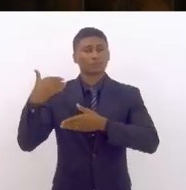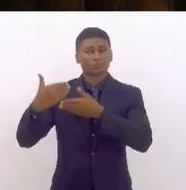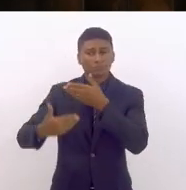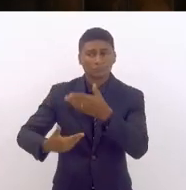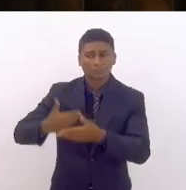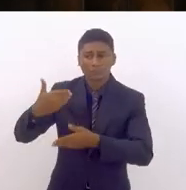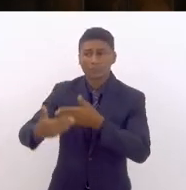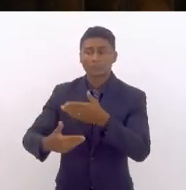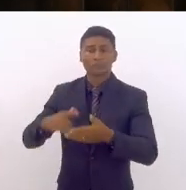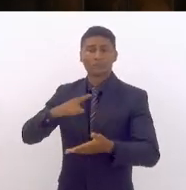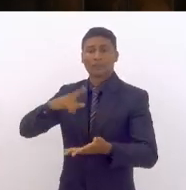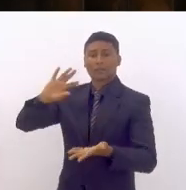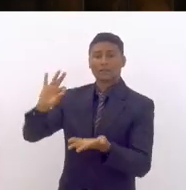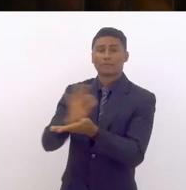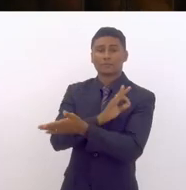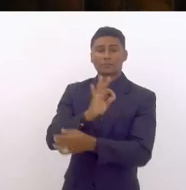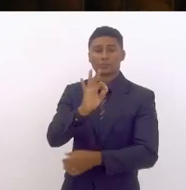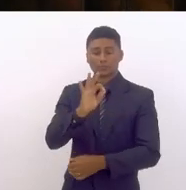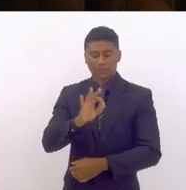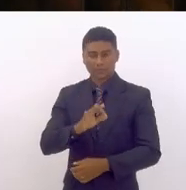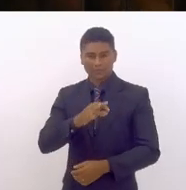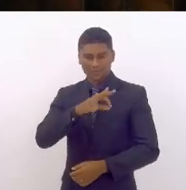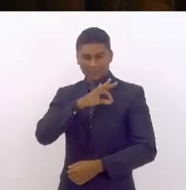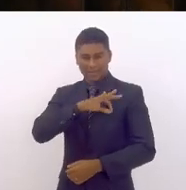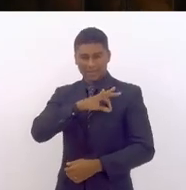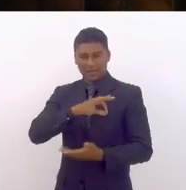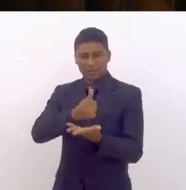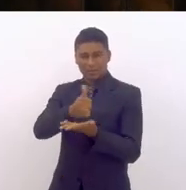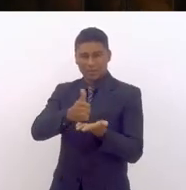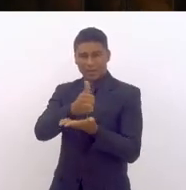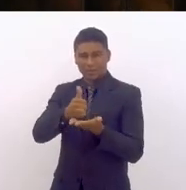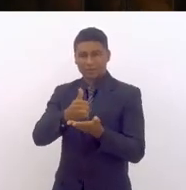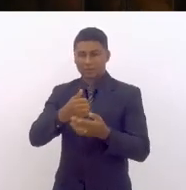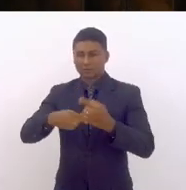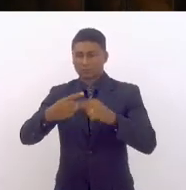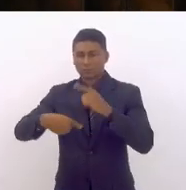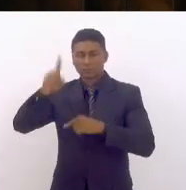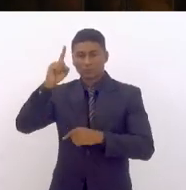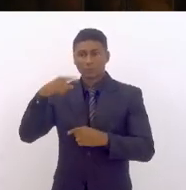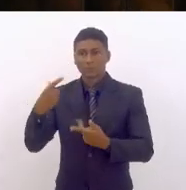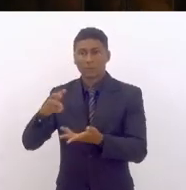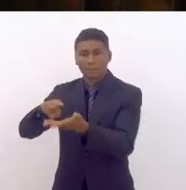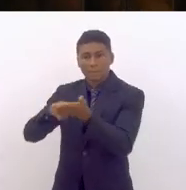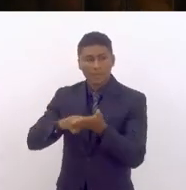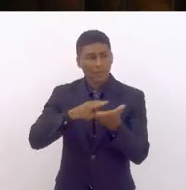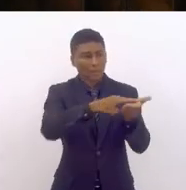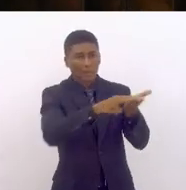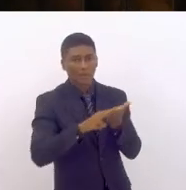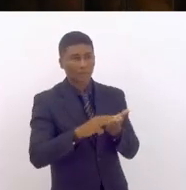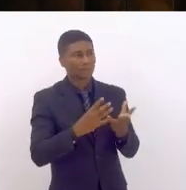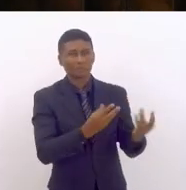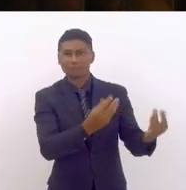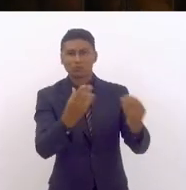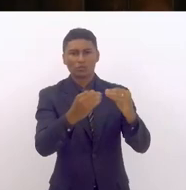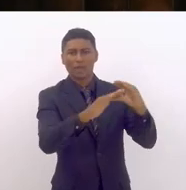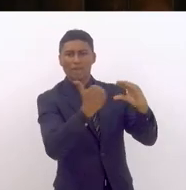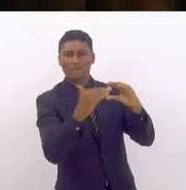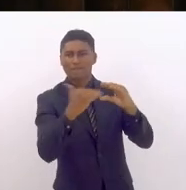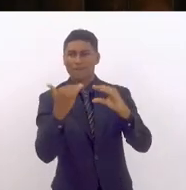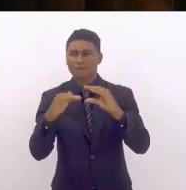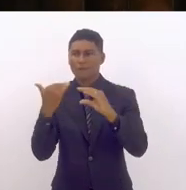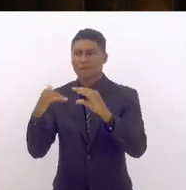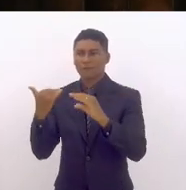do reajuste do piso salarial, nossa, quantas mensagens eu recebi. Primeiro,